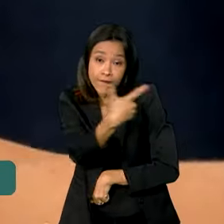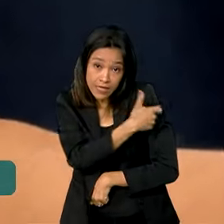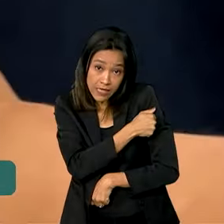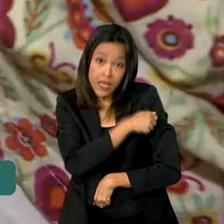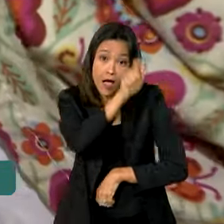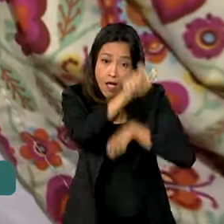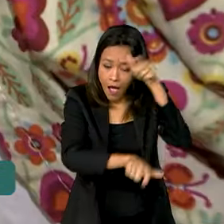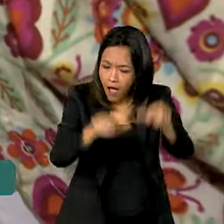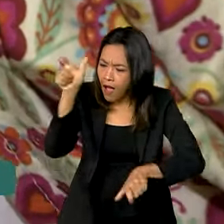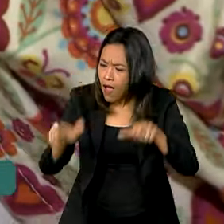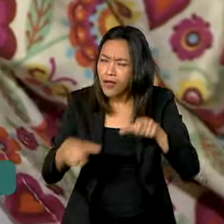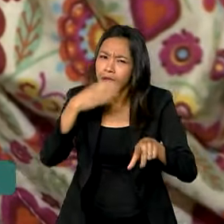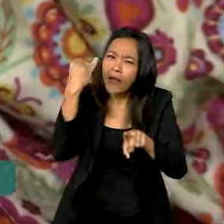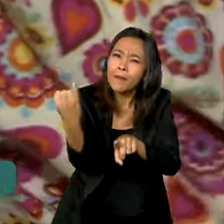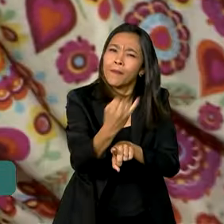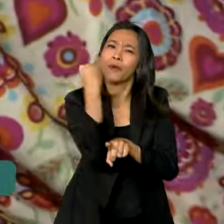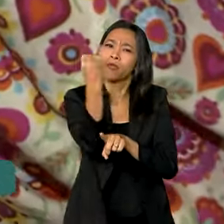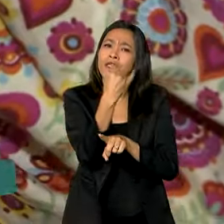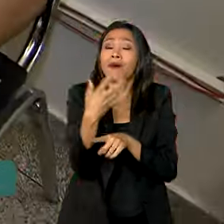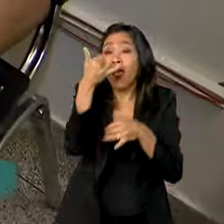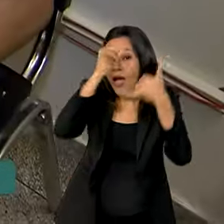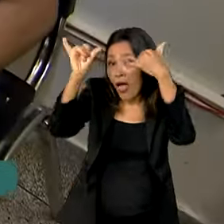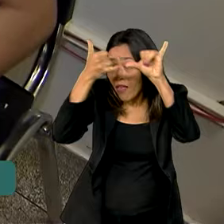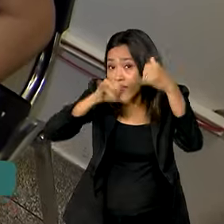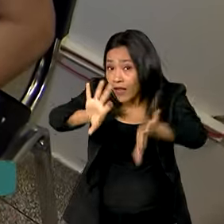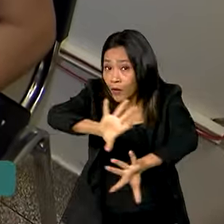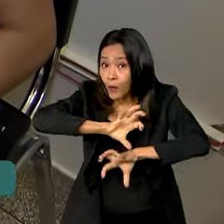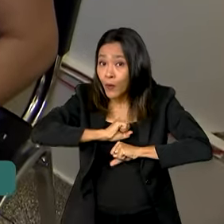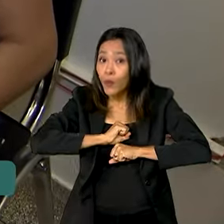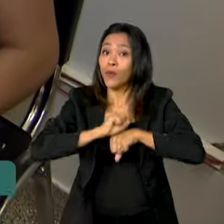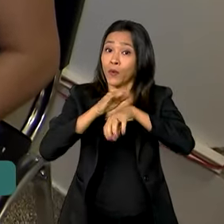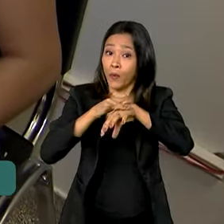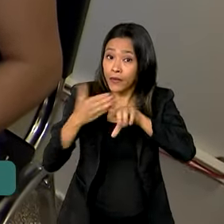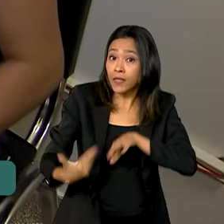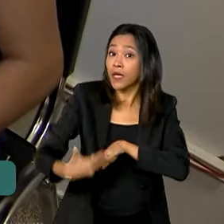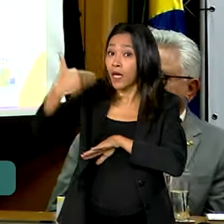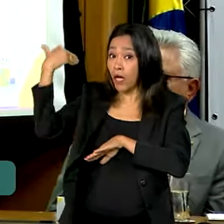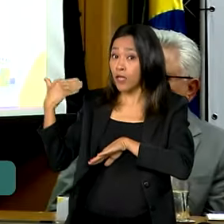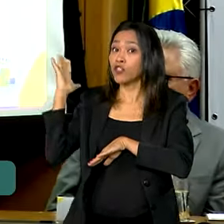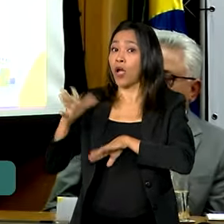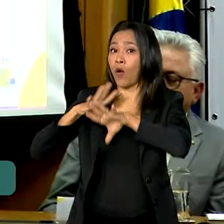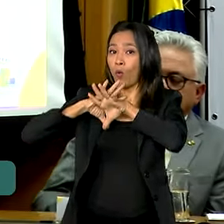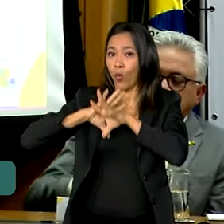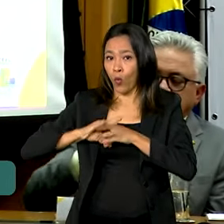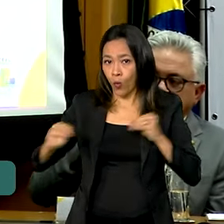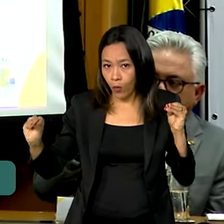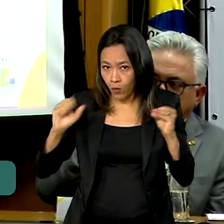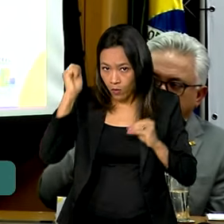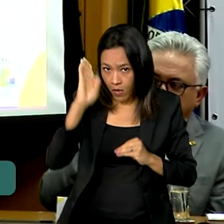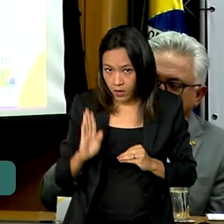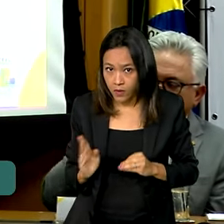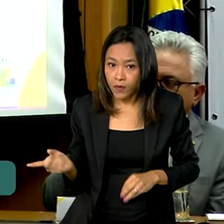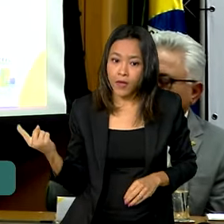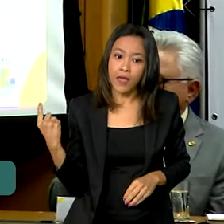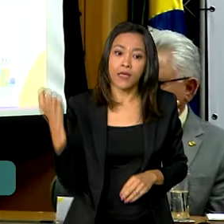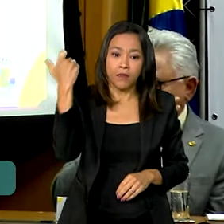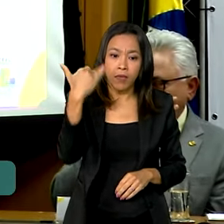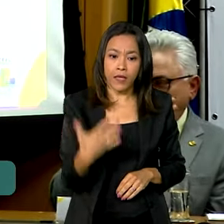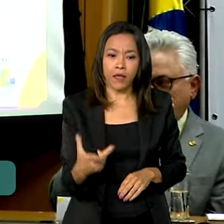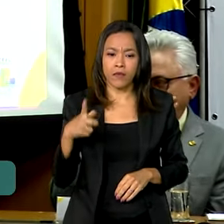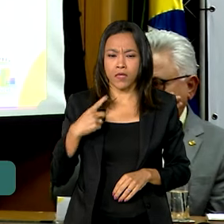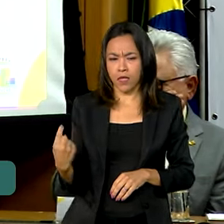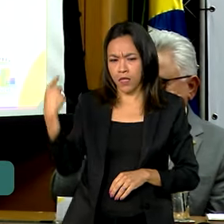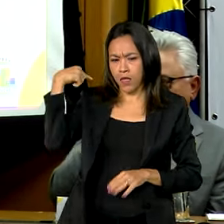importante para evitar a reintrodução de doenças já erradicadas no país. Tínhamos uma queda da cobertura vacinal desde o ano